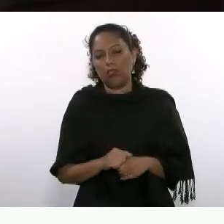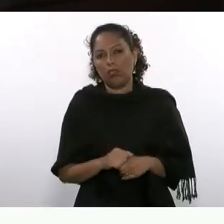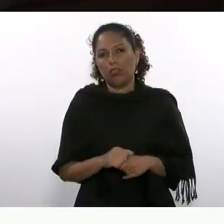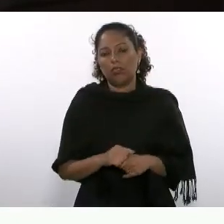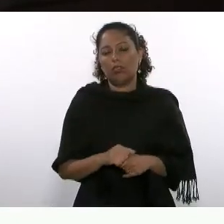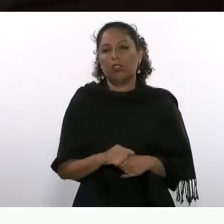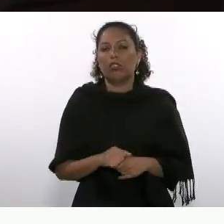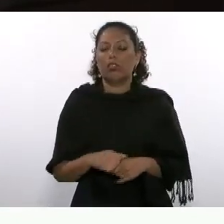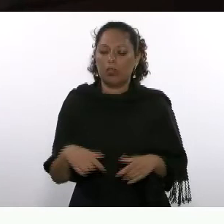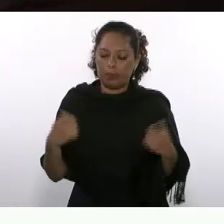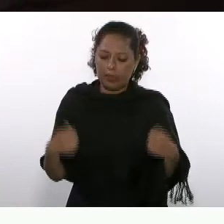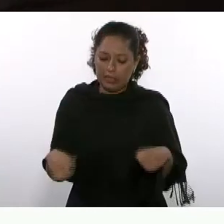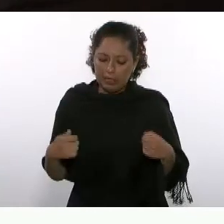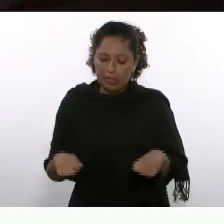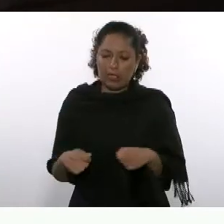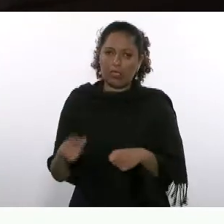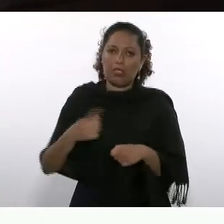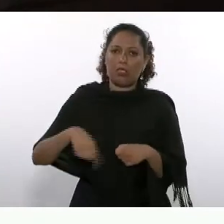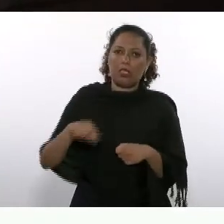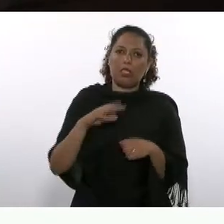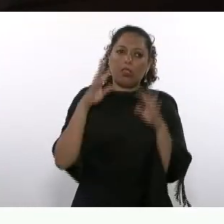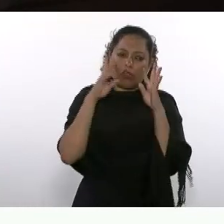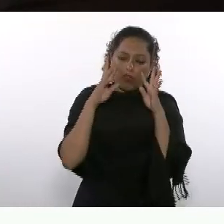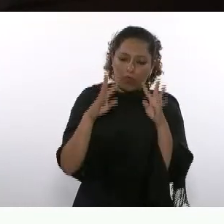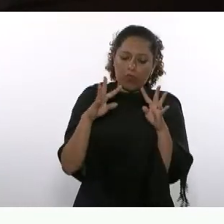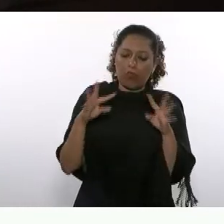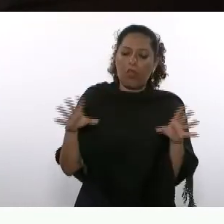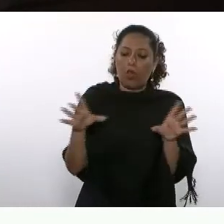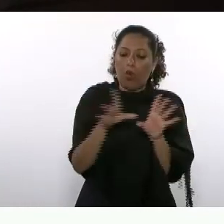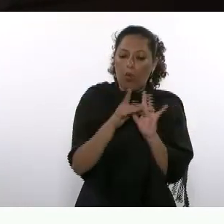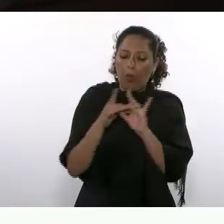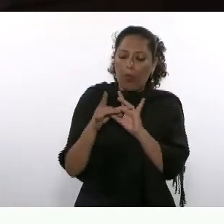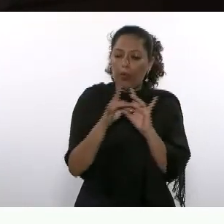isso precisa acontecer de forma integrada.